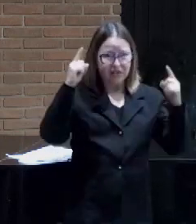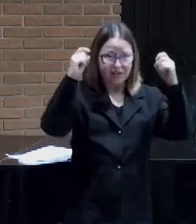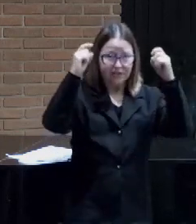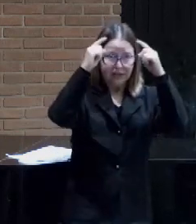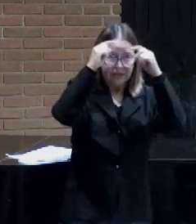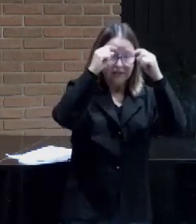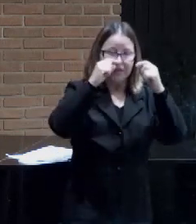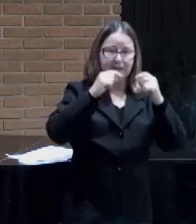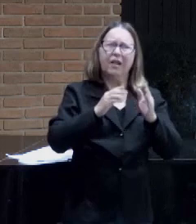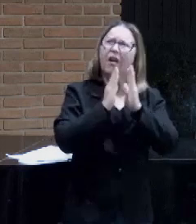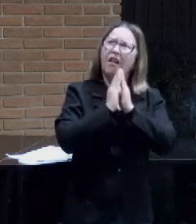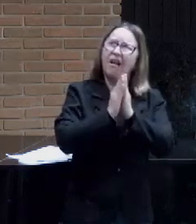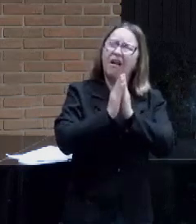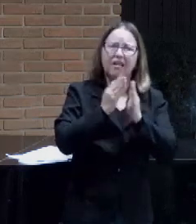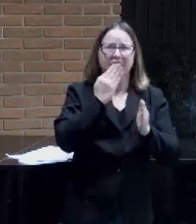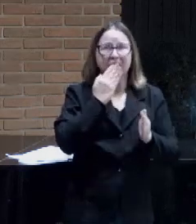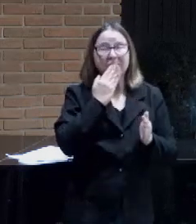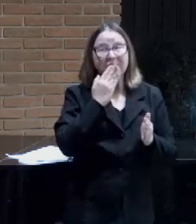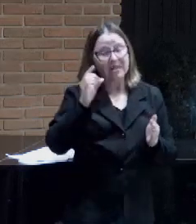isso?